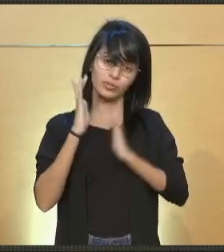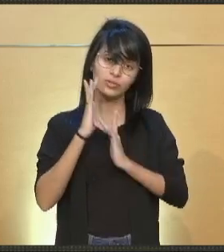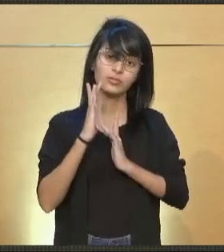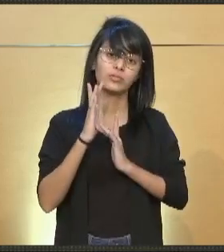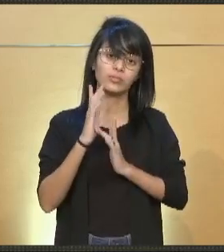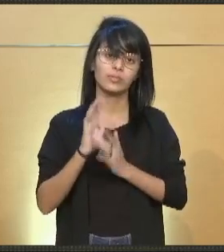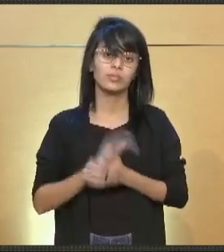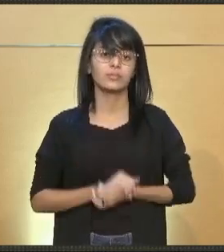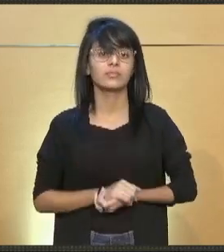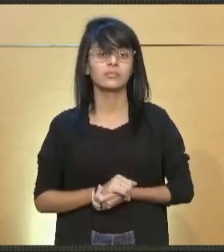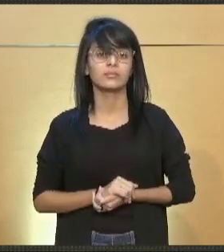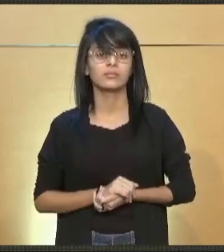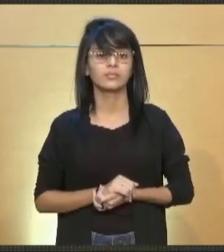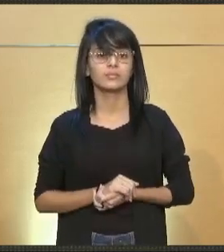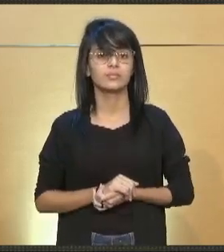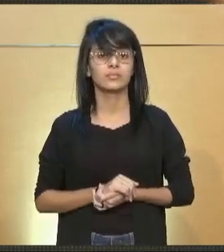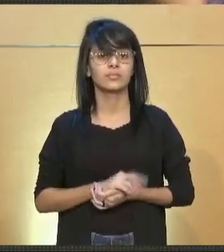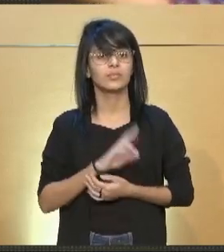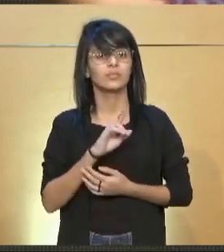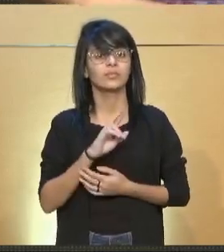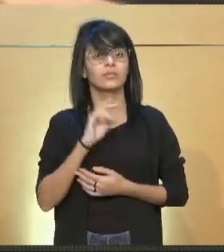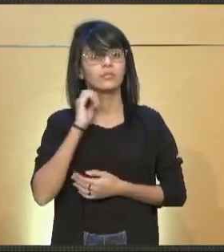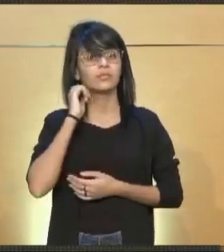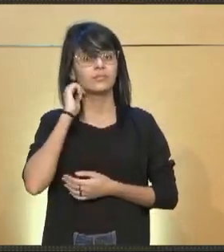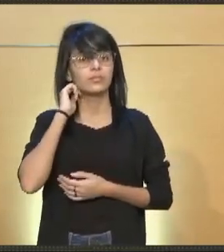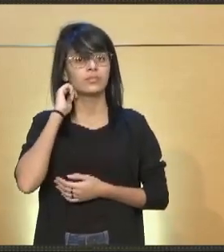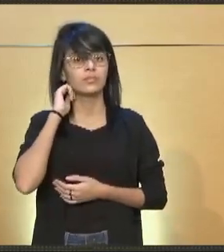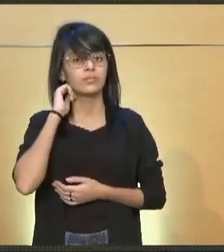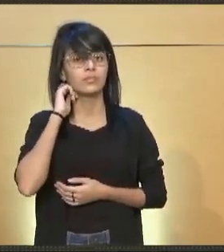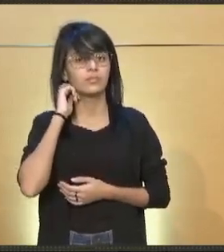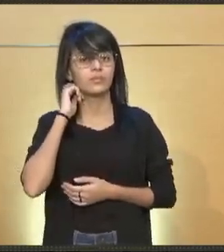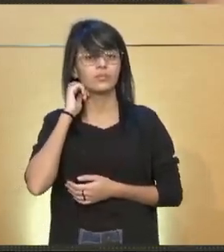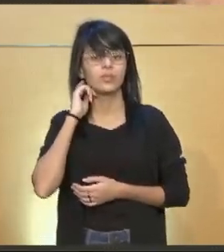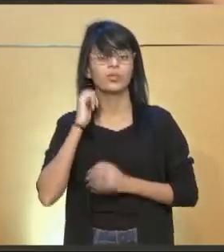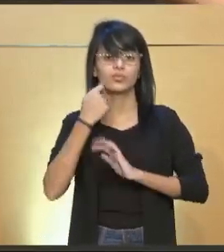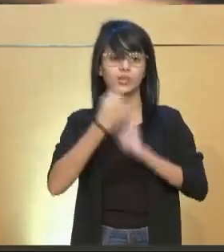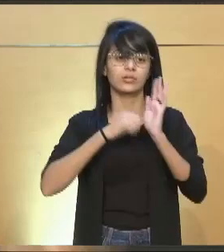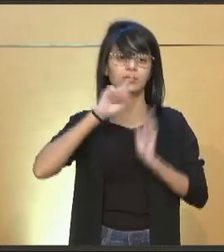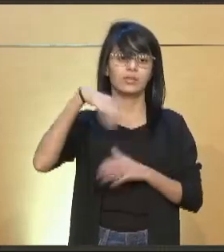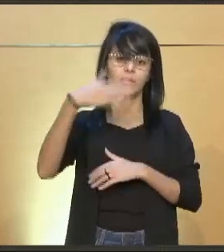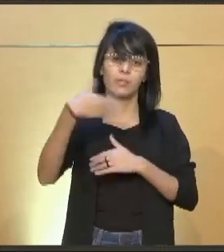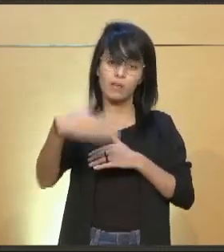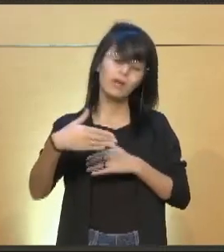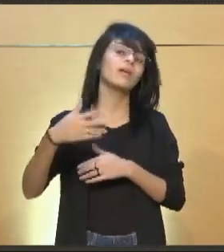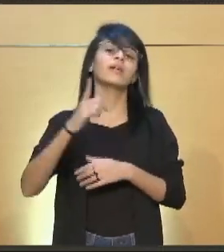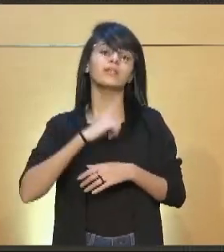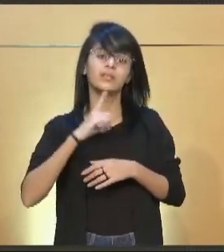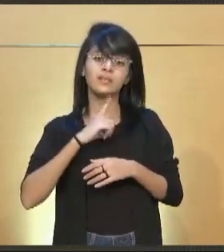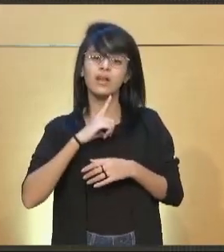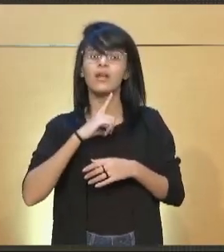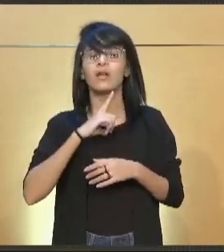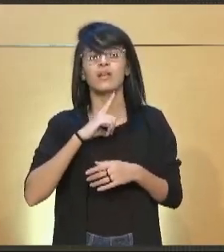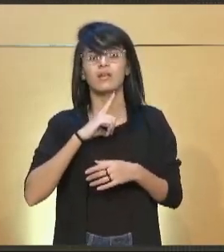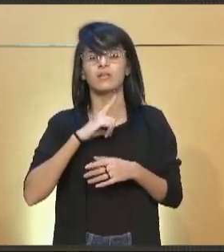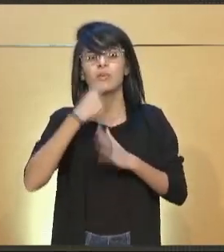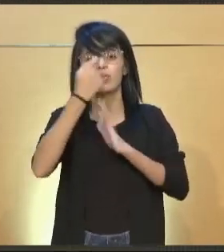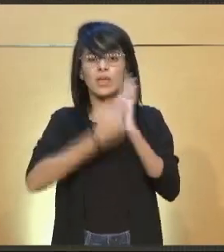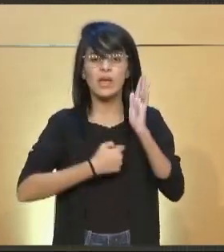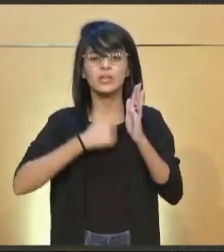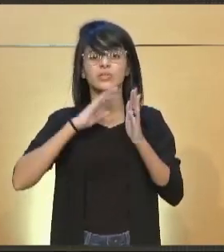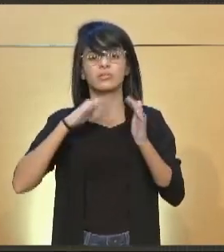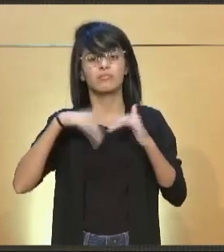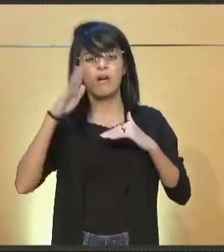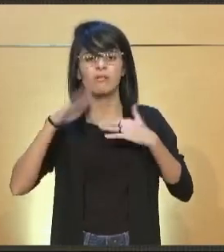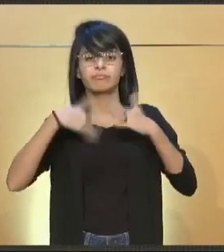tessitura textual. Lembrando que o João é um texto mais tardio, ele já tem uma cristologia mais desenvolvida. João é um dos últimos, ele é do último a